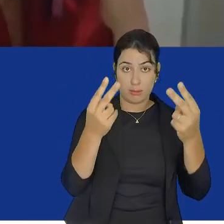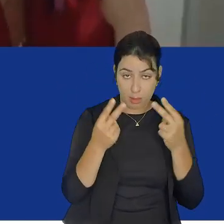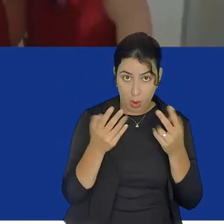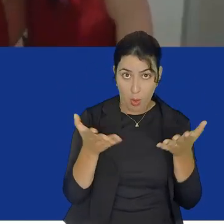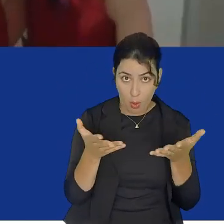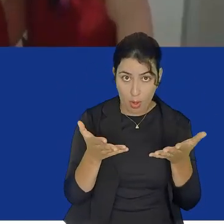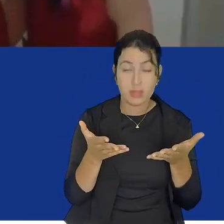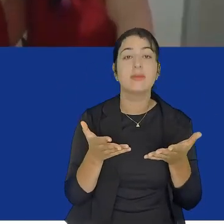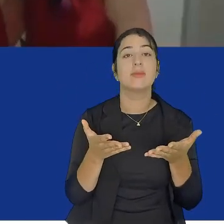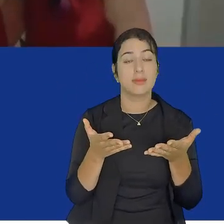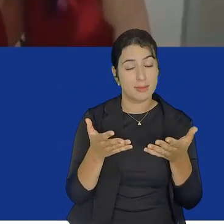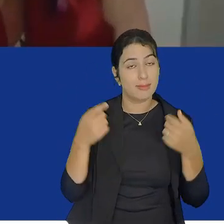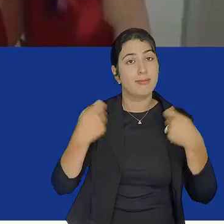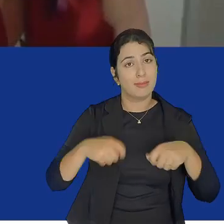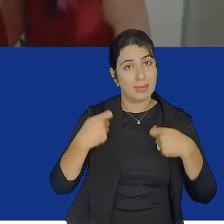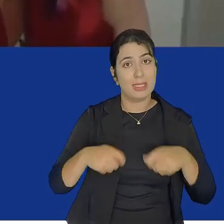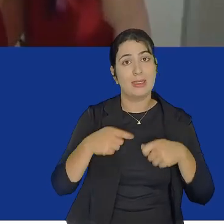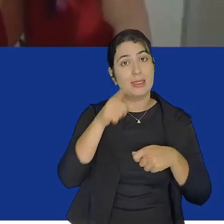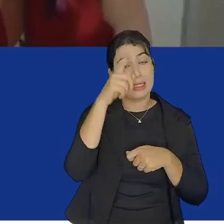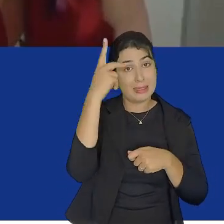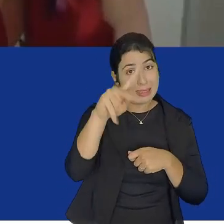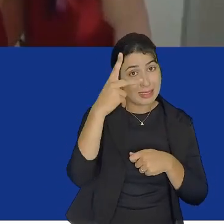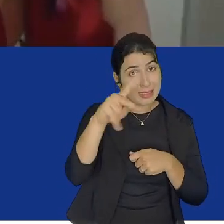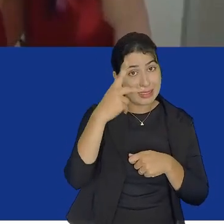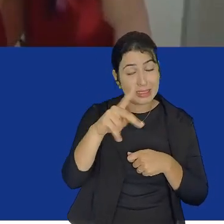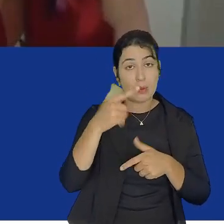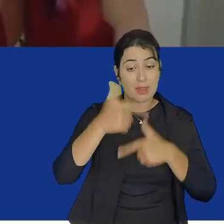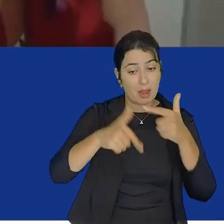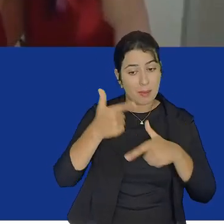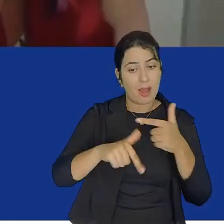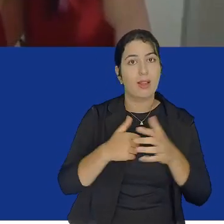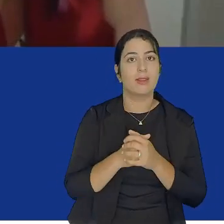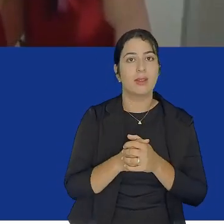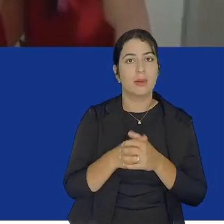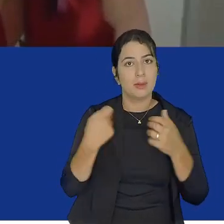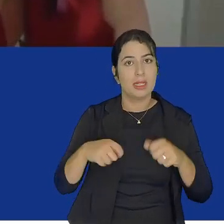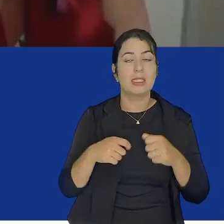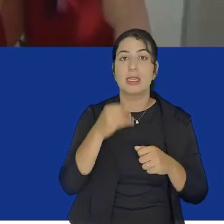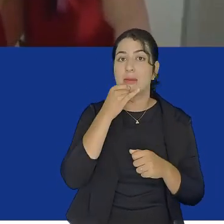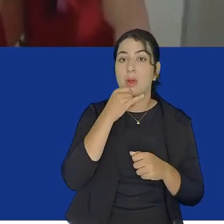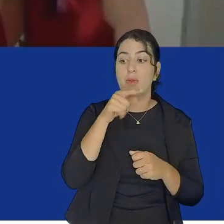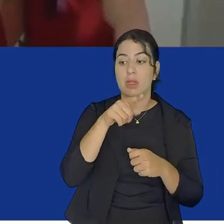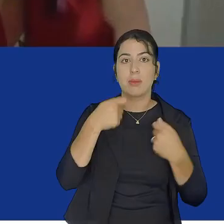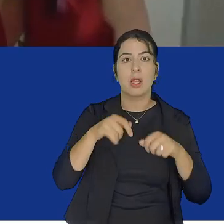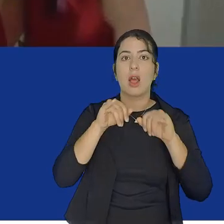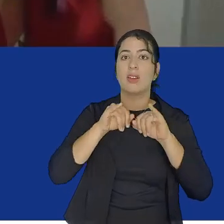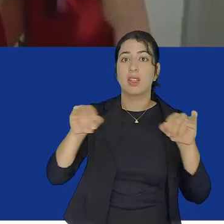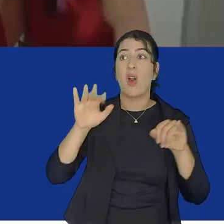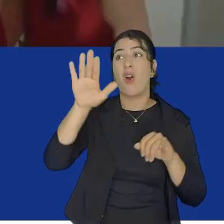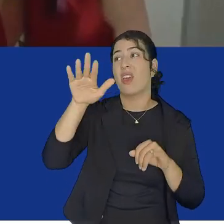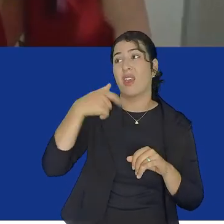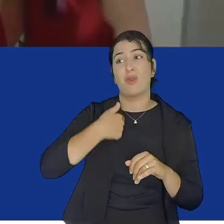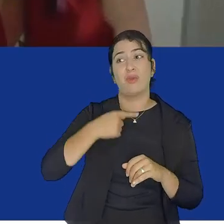acompanhando, de cumprir o seu papel, de anunciar quando você recebeu uma tarefa e você já viu que não vai conseguir